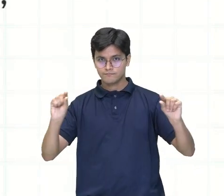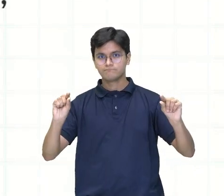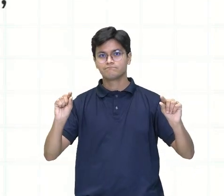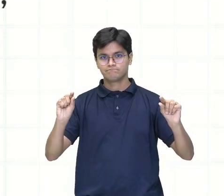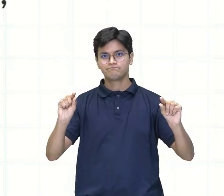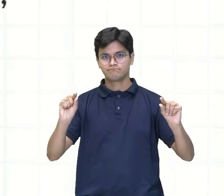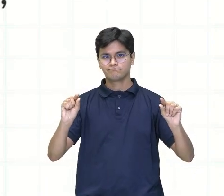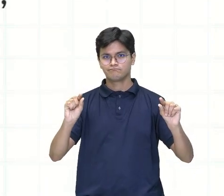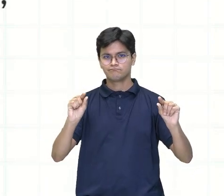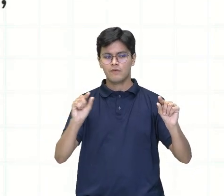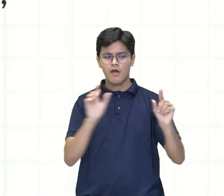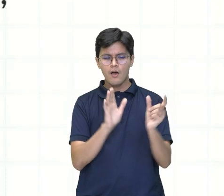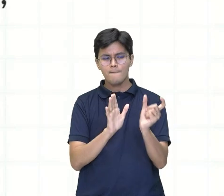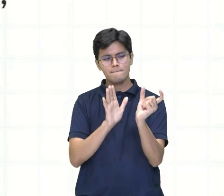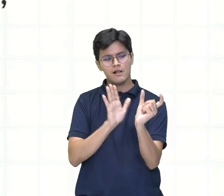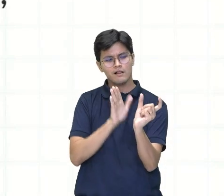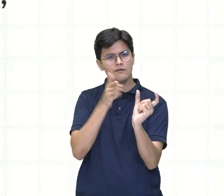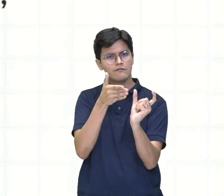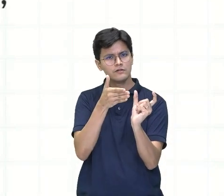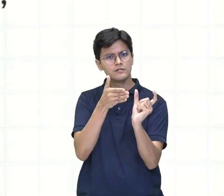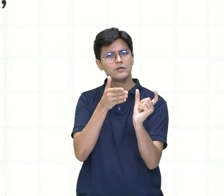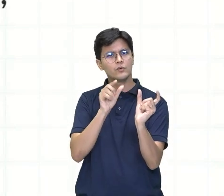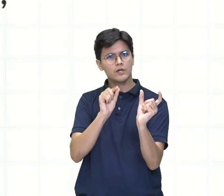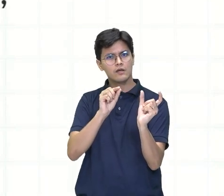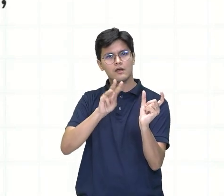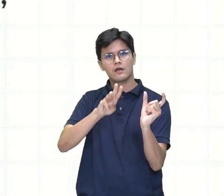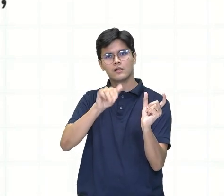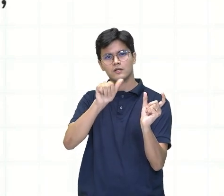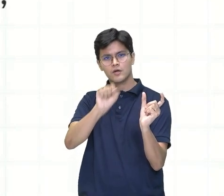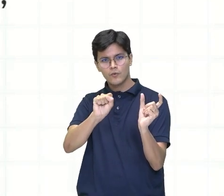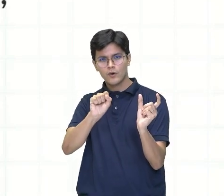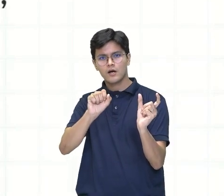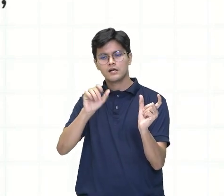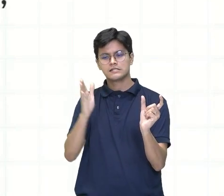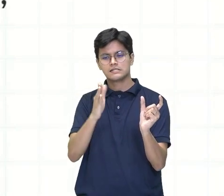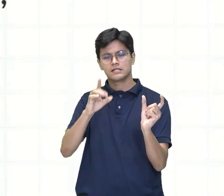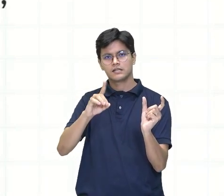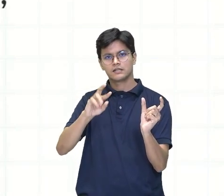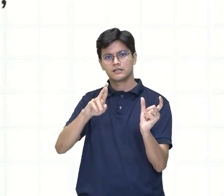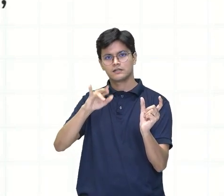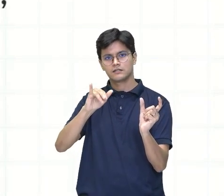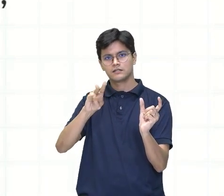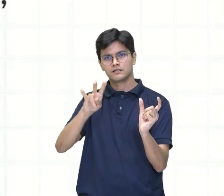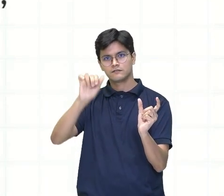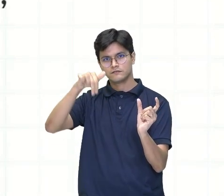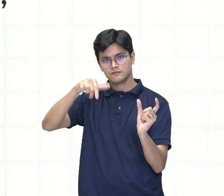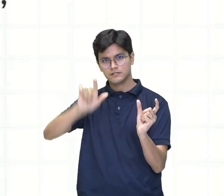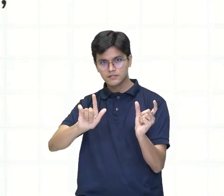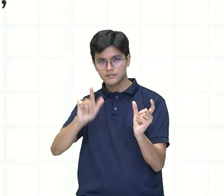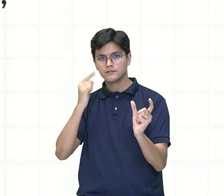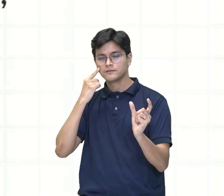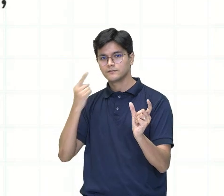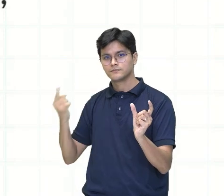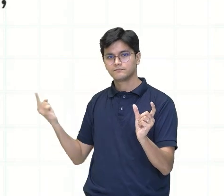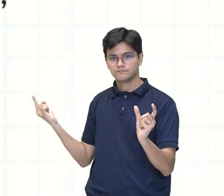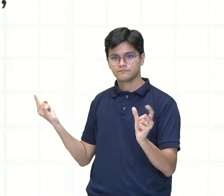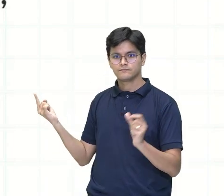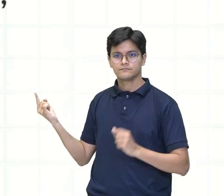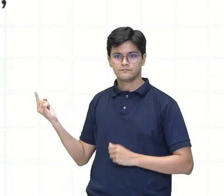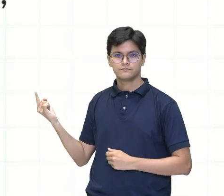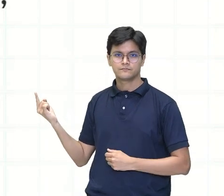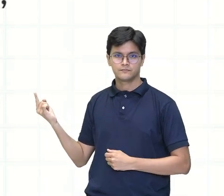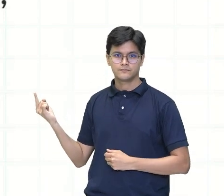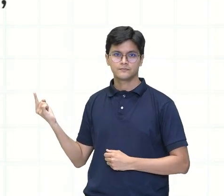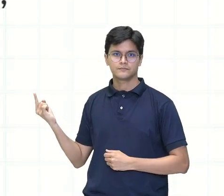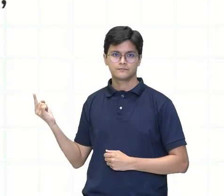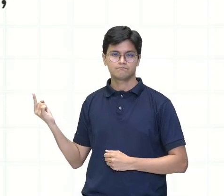maior está aqui, ó. Was driving. Então, a man was driving on the road was saved by technology